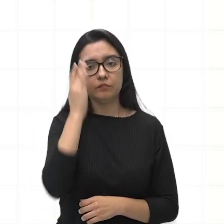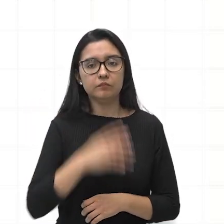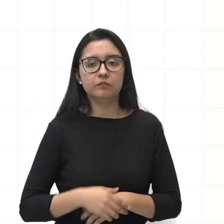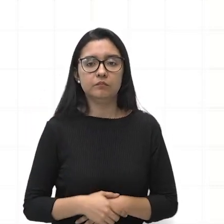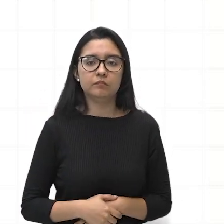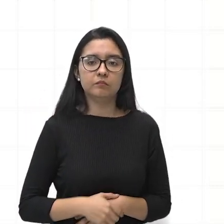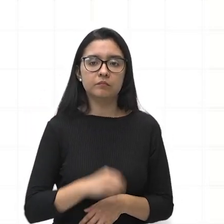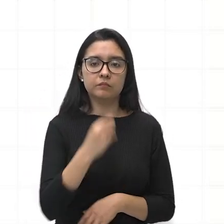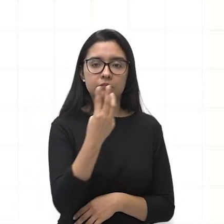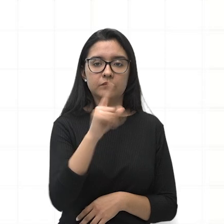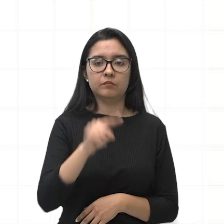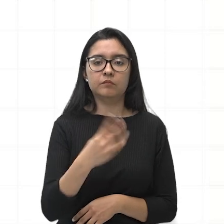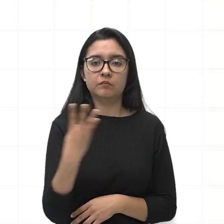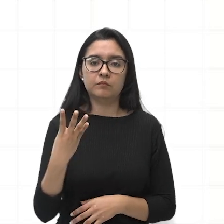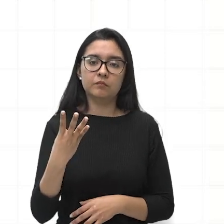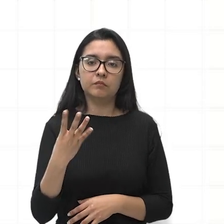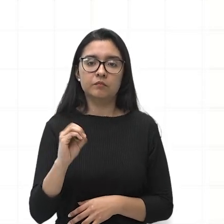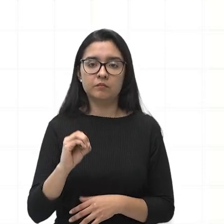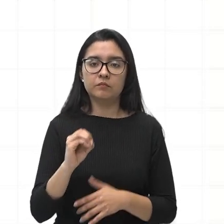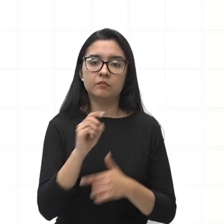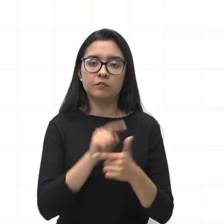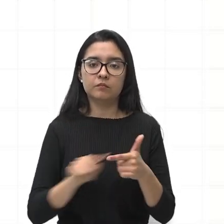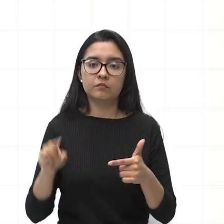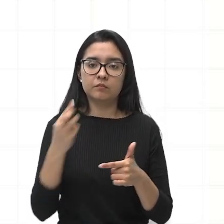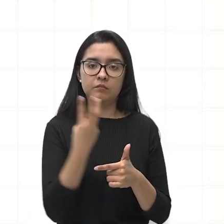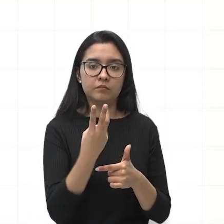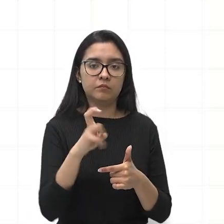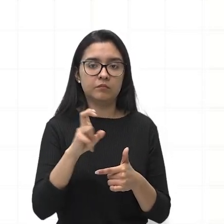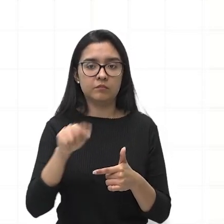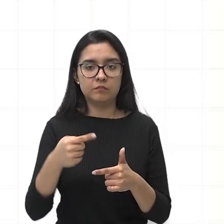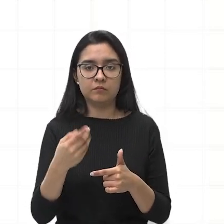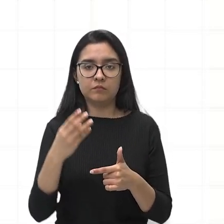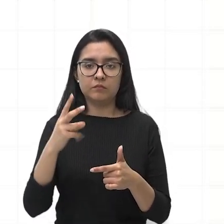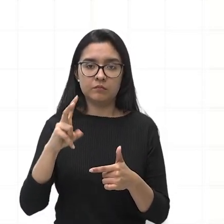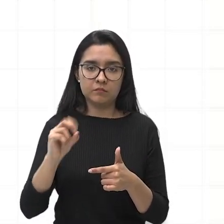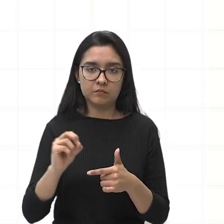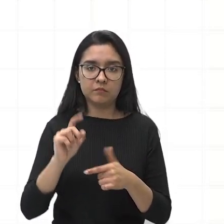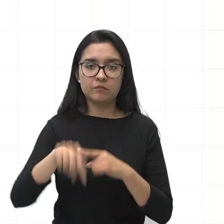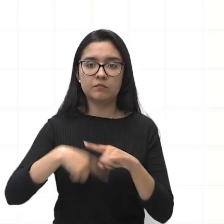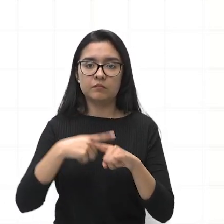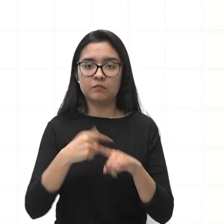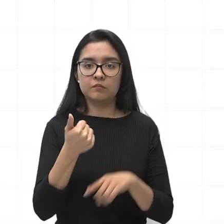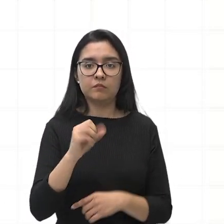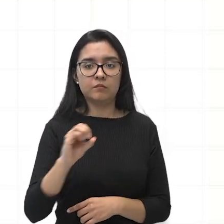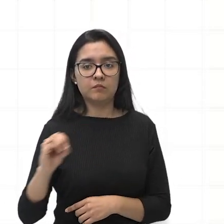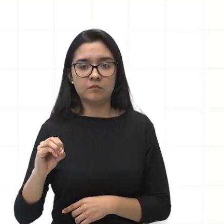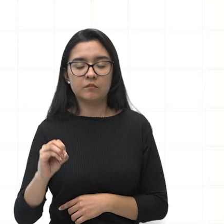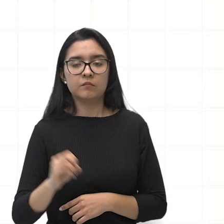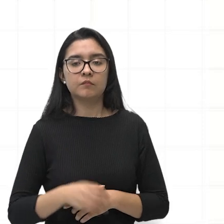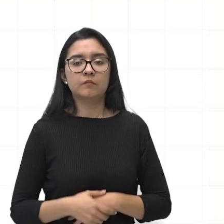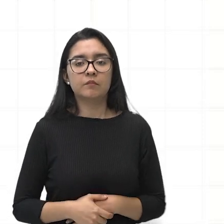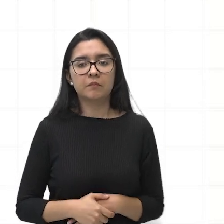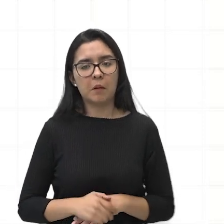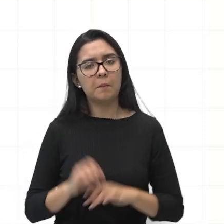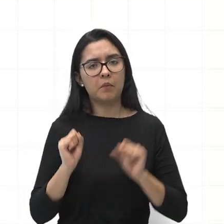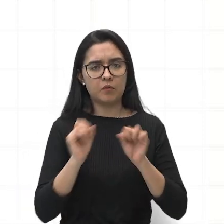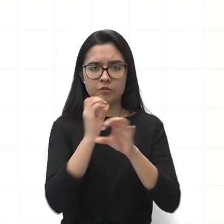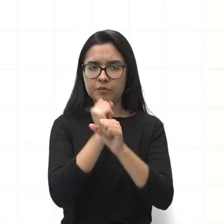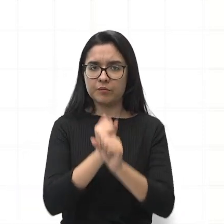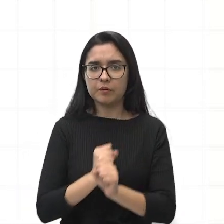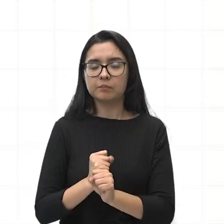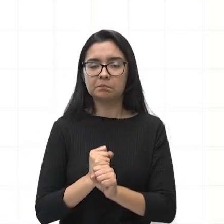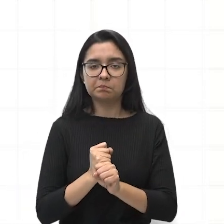3,40 dividido por 35,50 multiplicado por 100. A gente pode fazer esse cálculo aqui, né, tranquilamente.